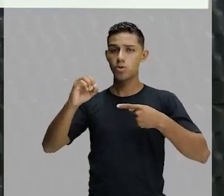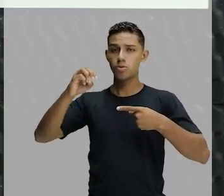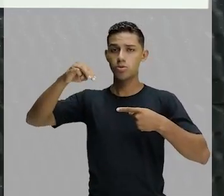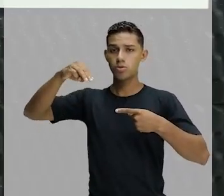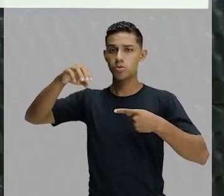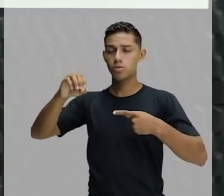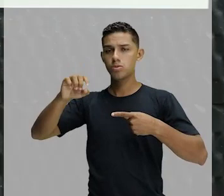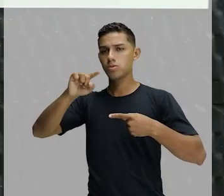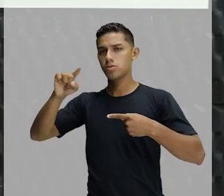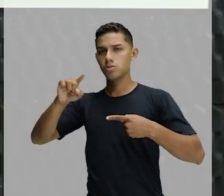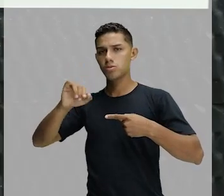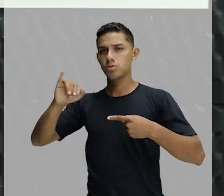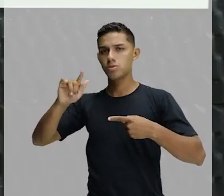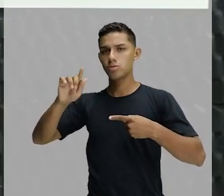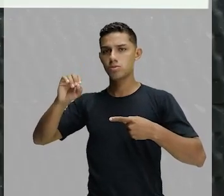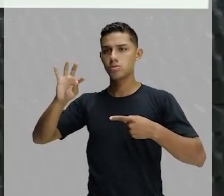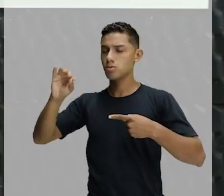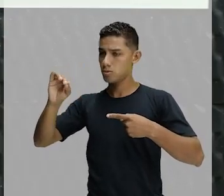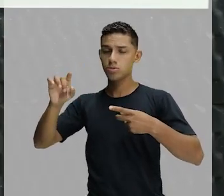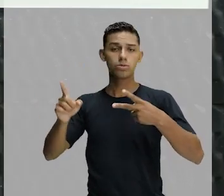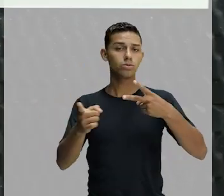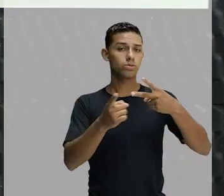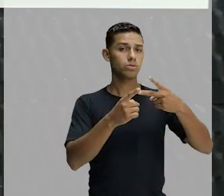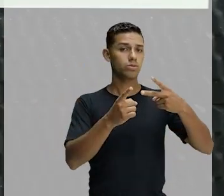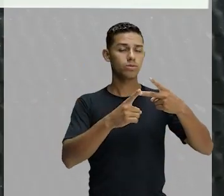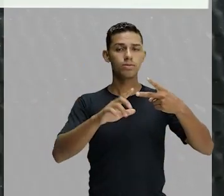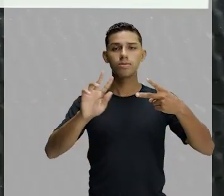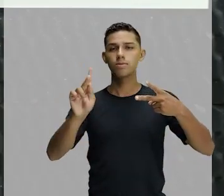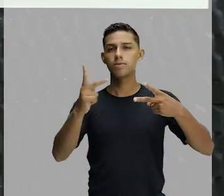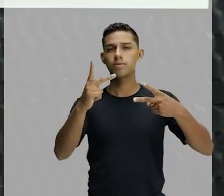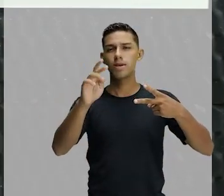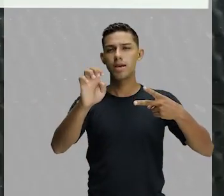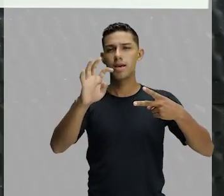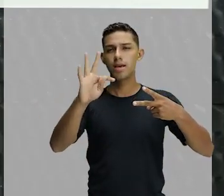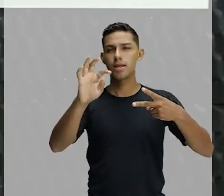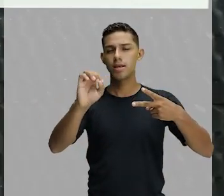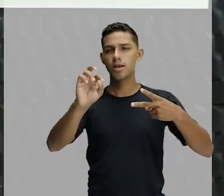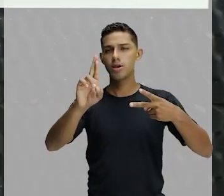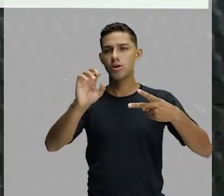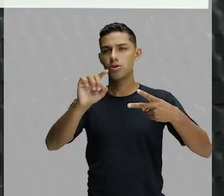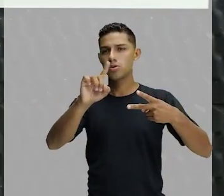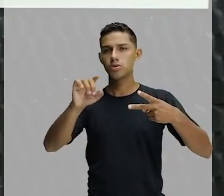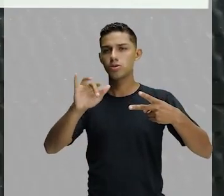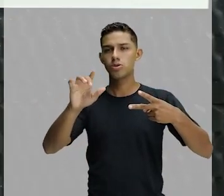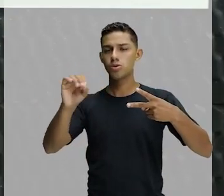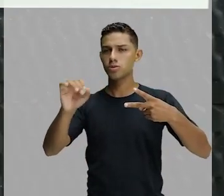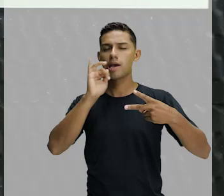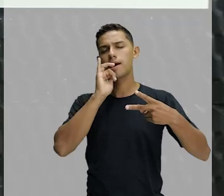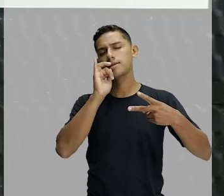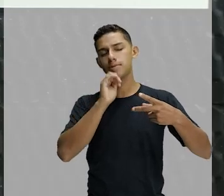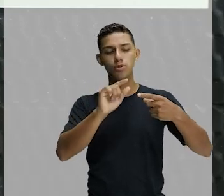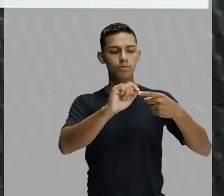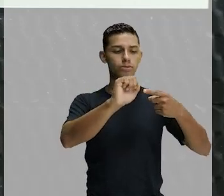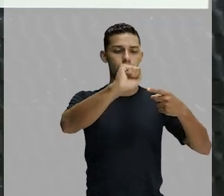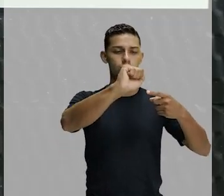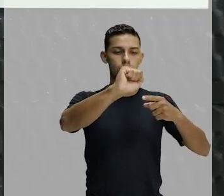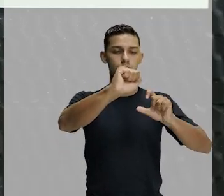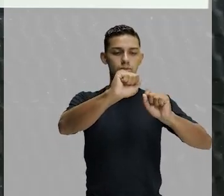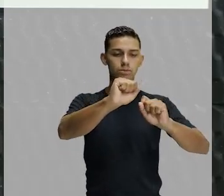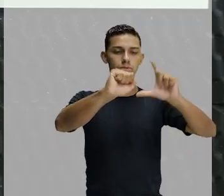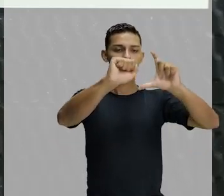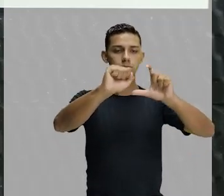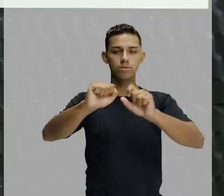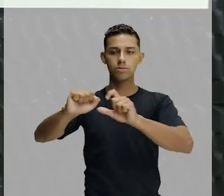de heterozigoto. Como assim? Por exemplo, se eu tinha azão, azão ou